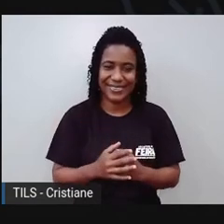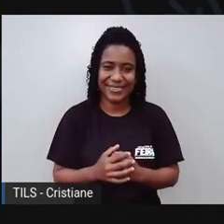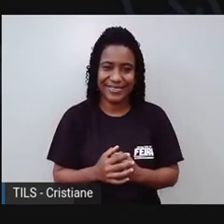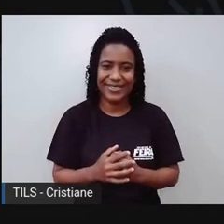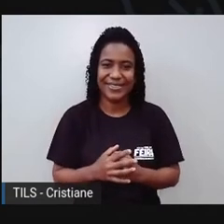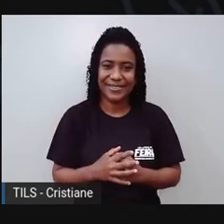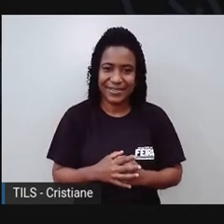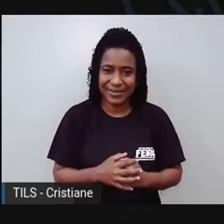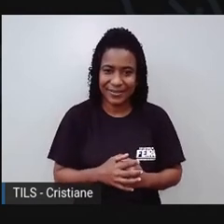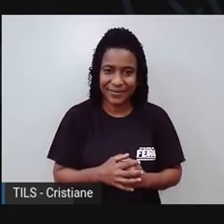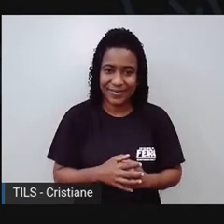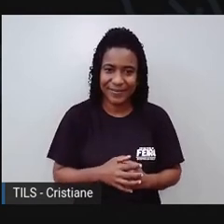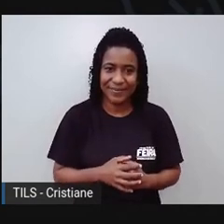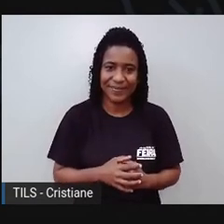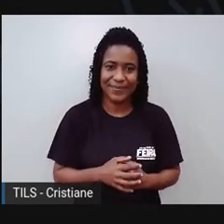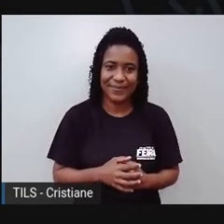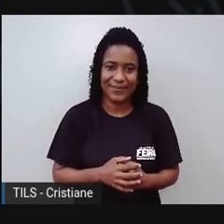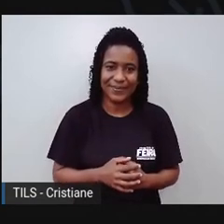Cai aqui.